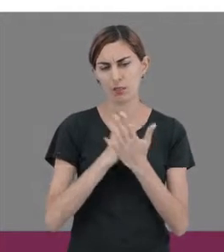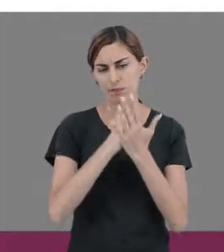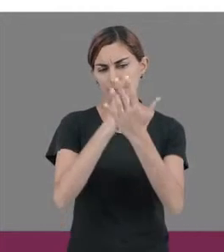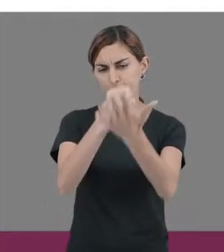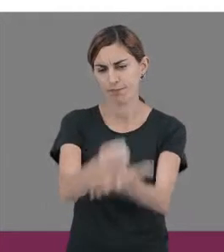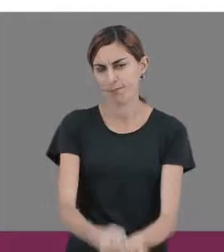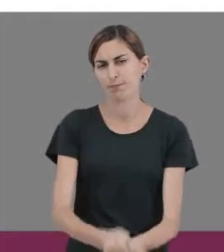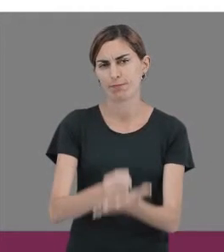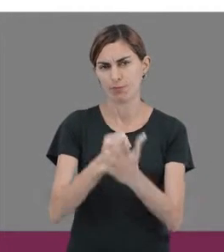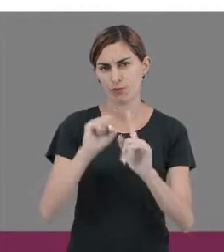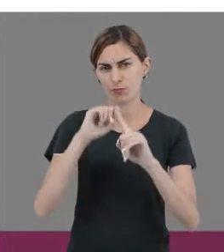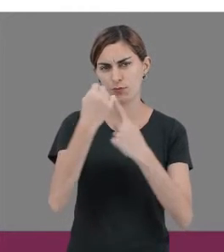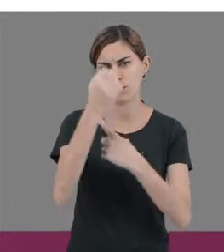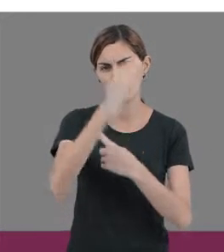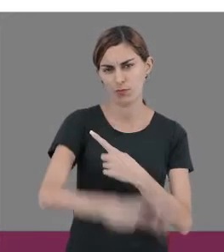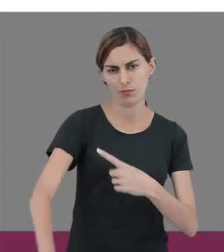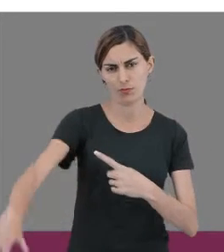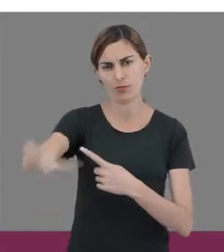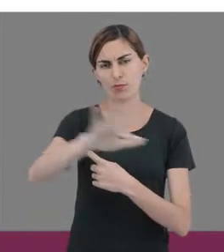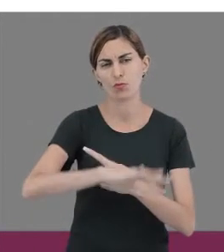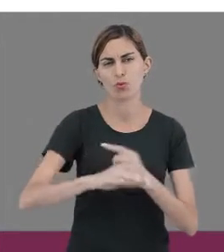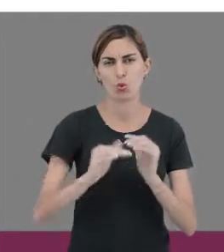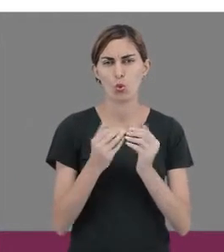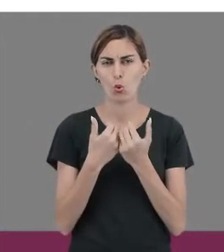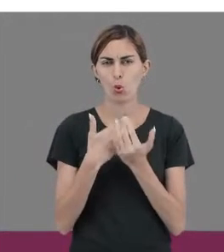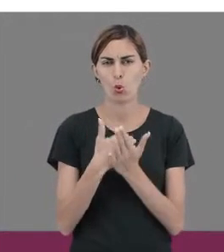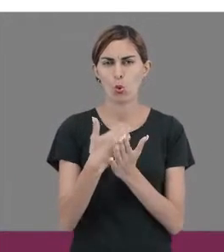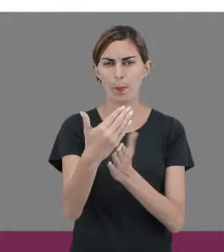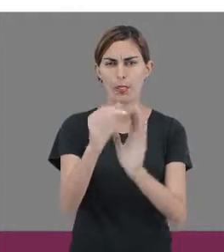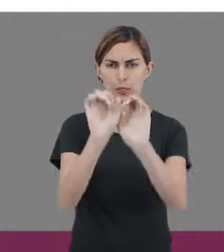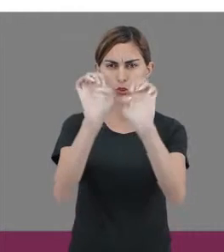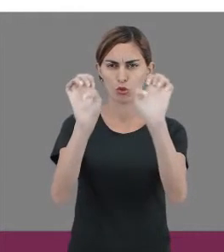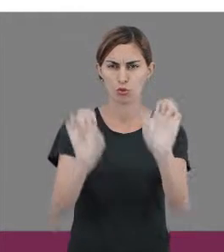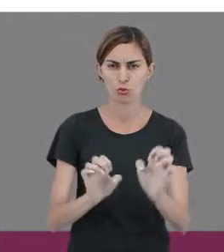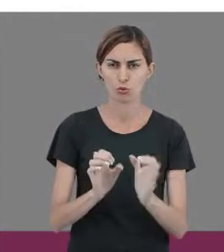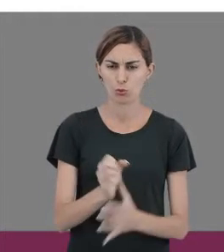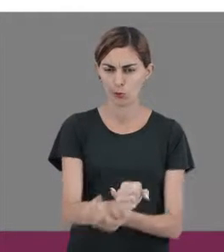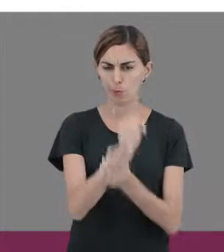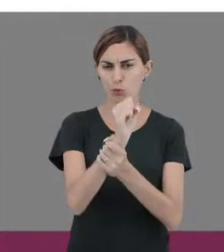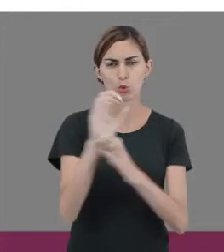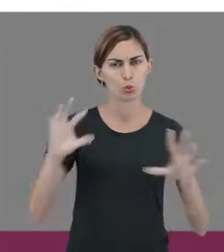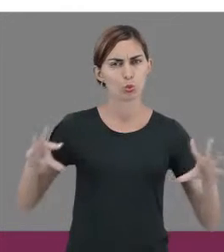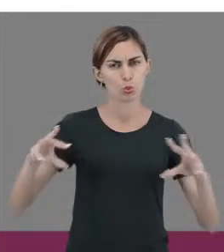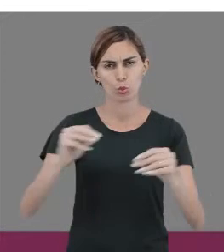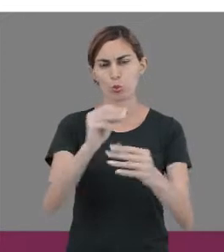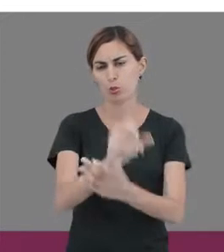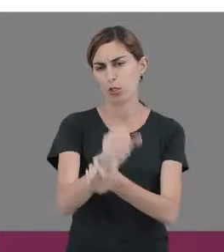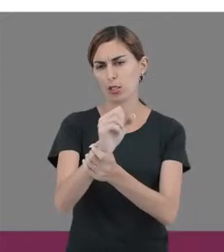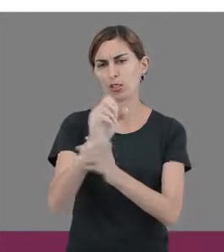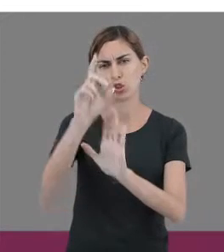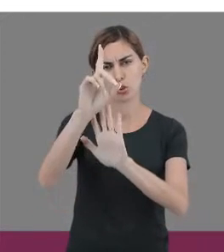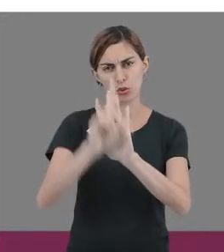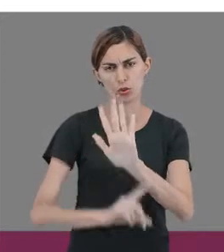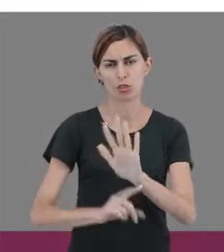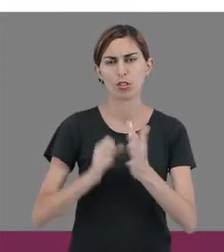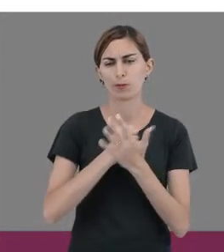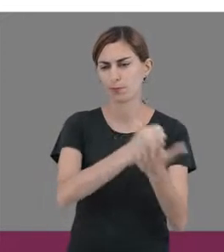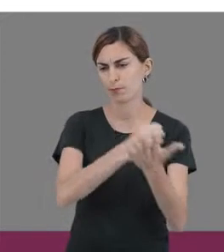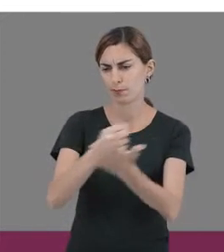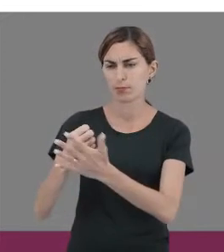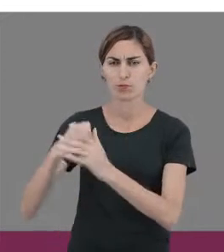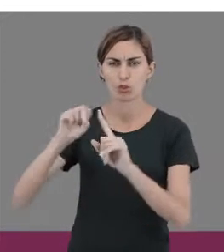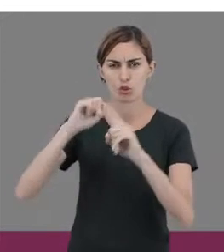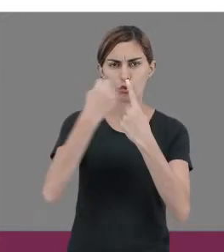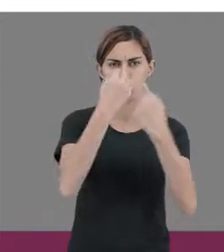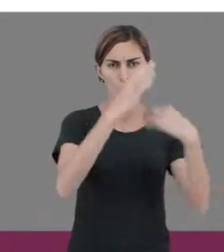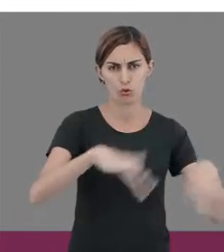Assistência Social. E é aí onde a gente começa a estruturar todas as garantias de direitos da assistência social. Já um pouco